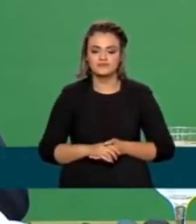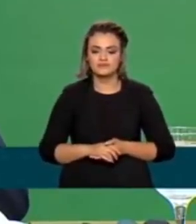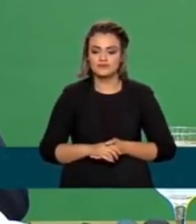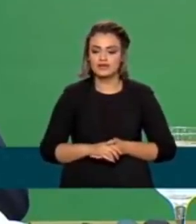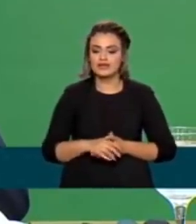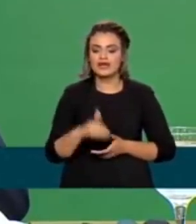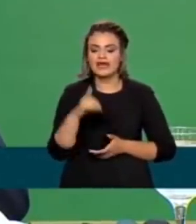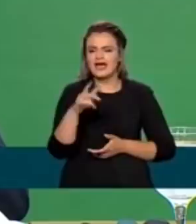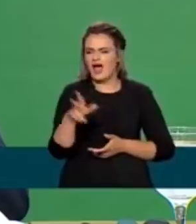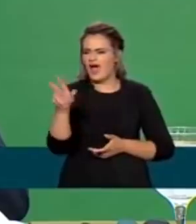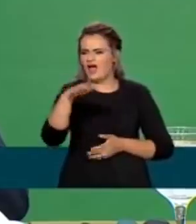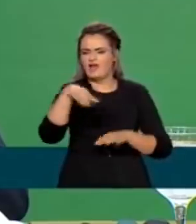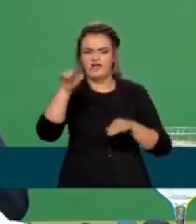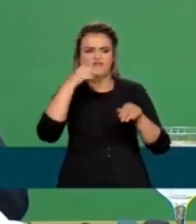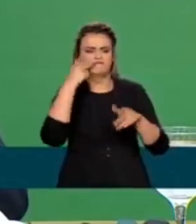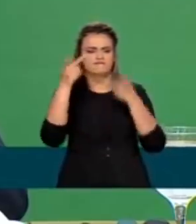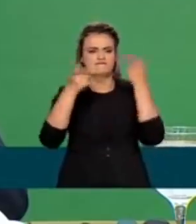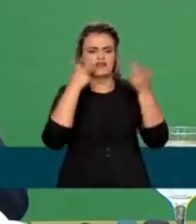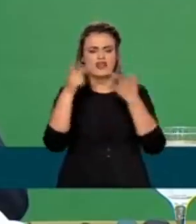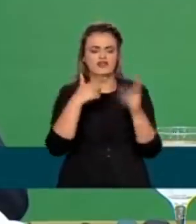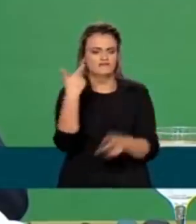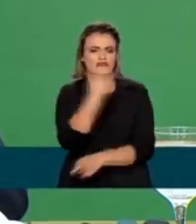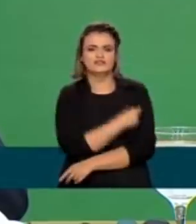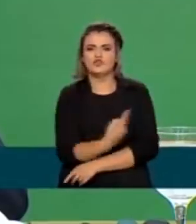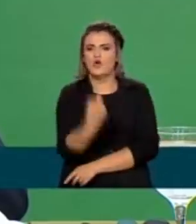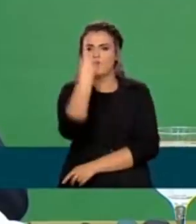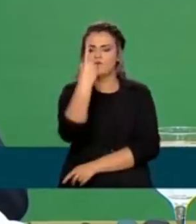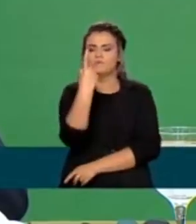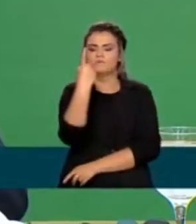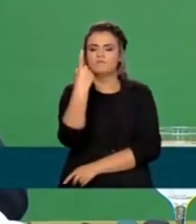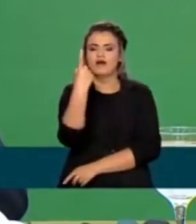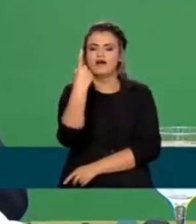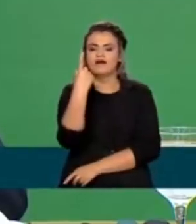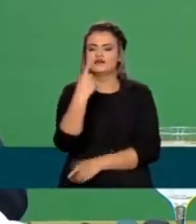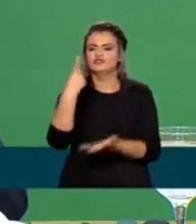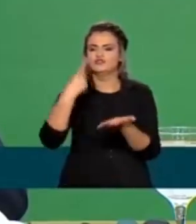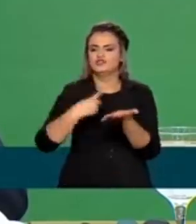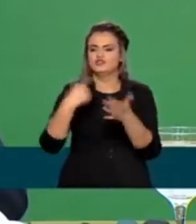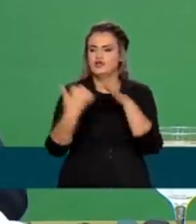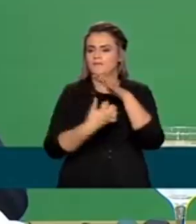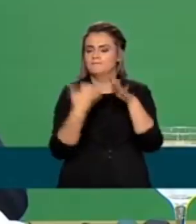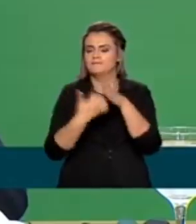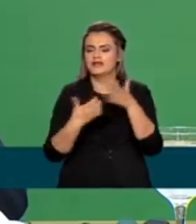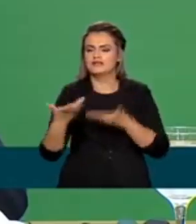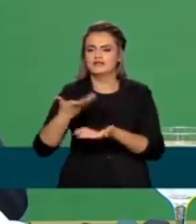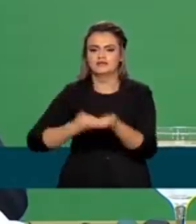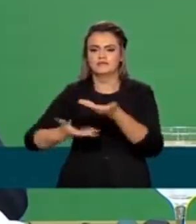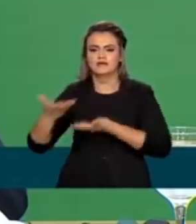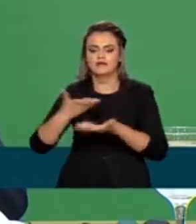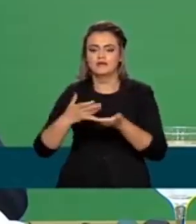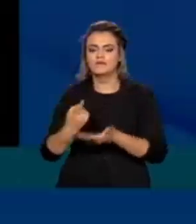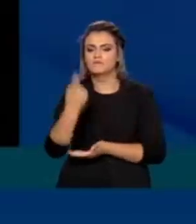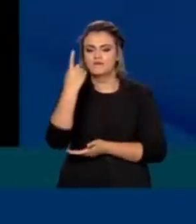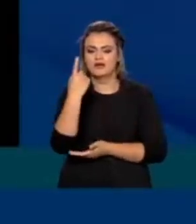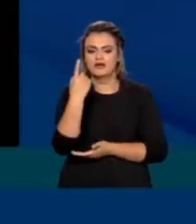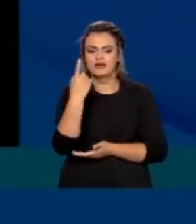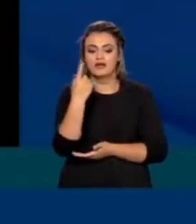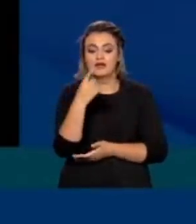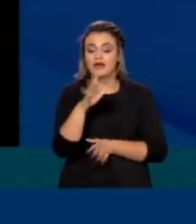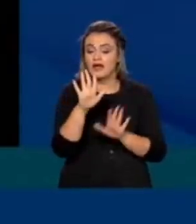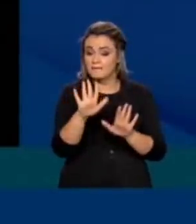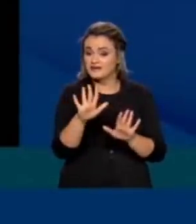Sobre a falsa afirmação de ser a única vacina contratada por meio de uma empresa que foi intermediária junto ao laboratório produtor,